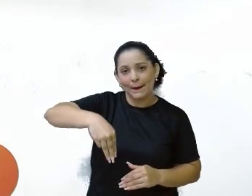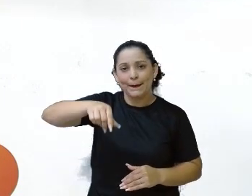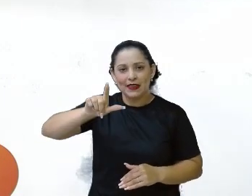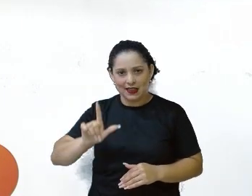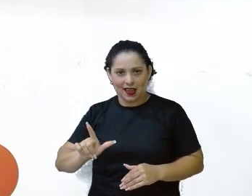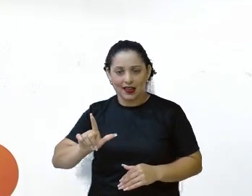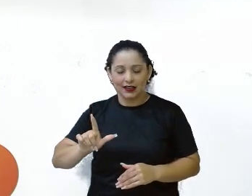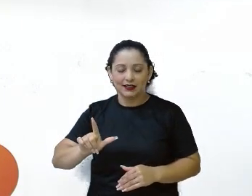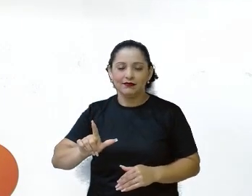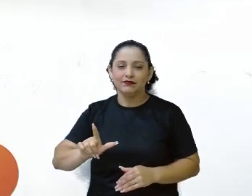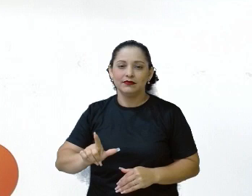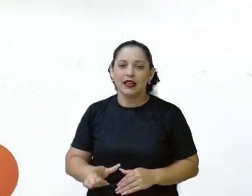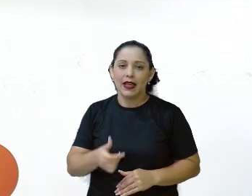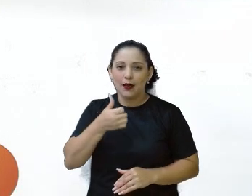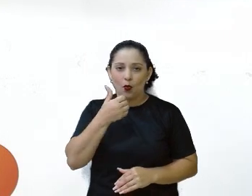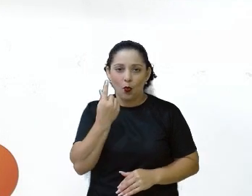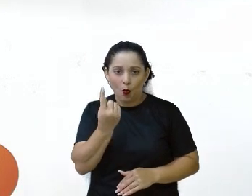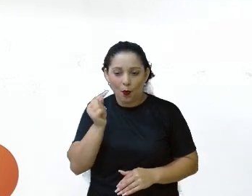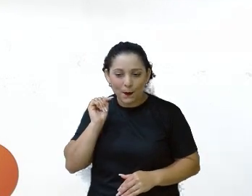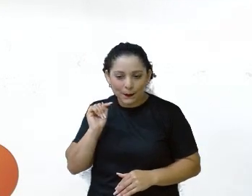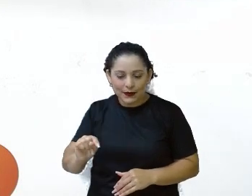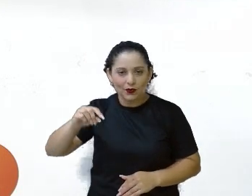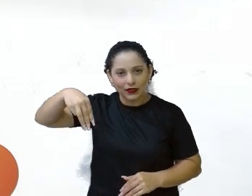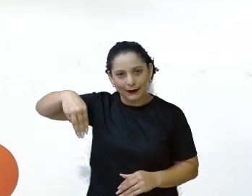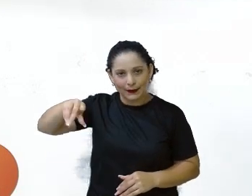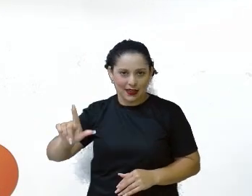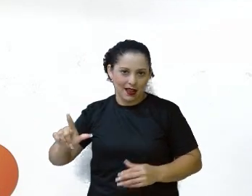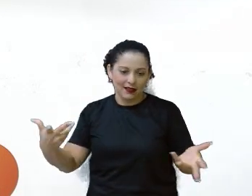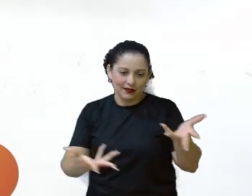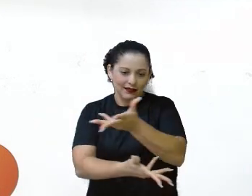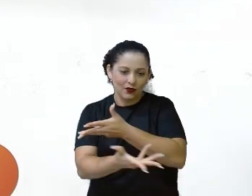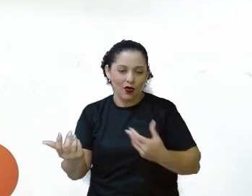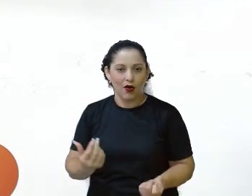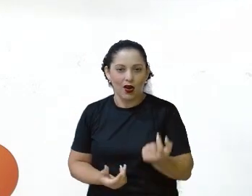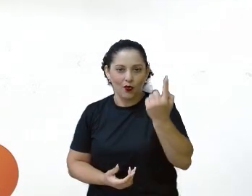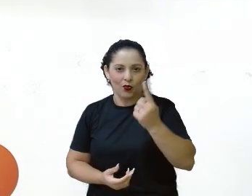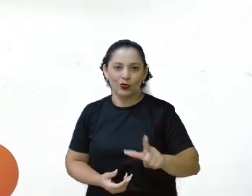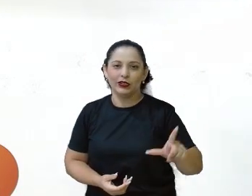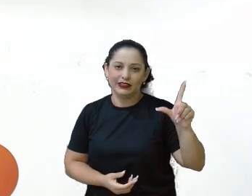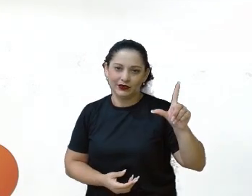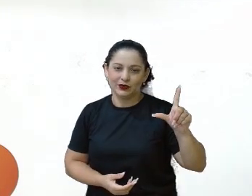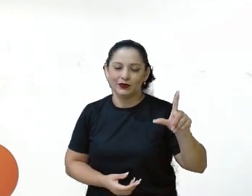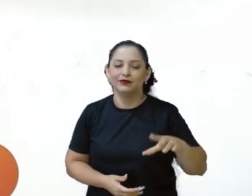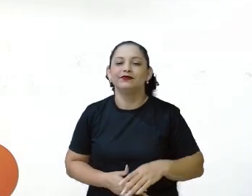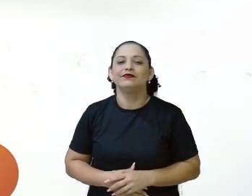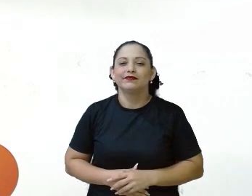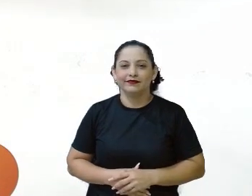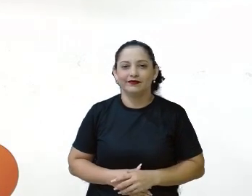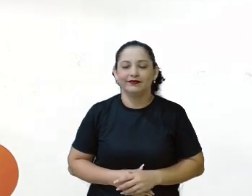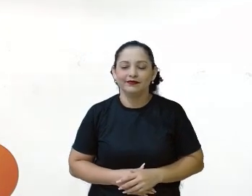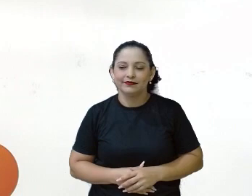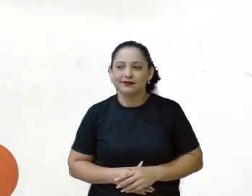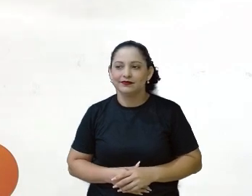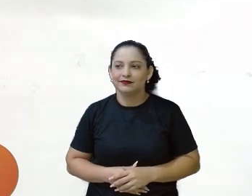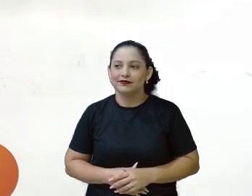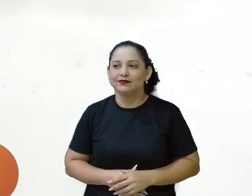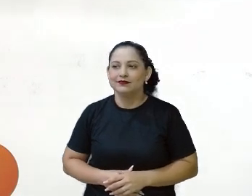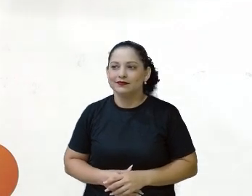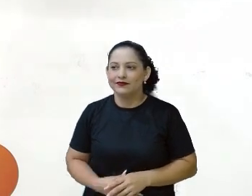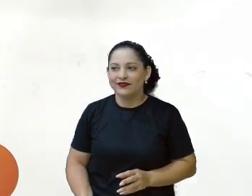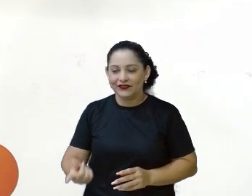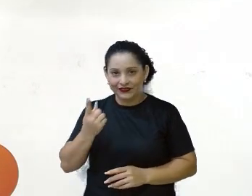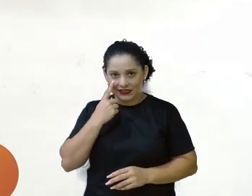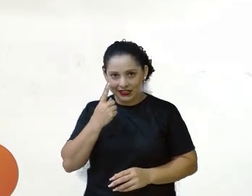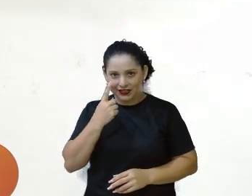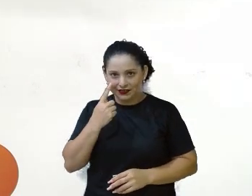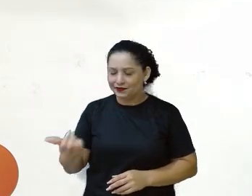ml tem a mesma quantidade que 1 litro, né? Vamos embora. Aqui, ó,